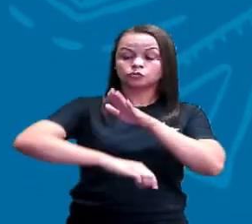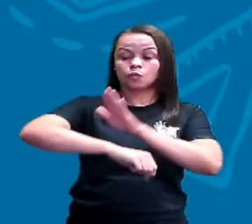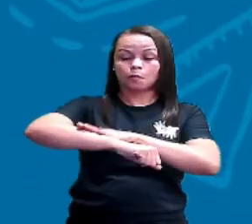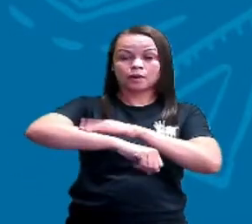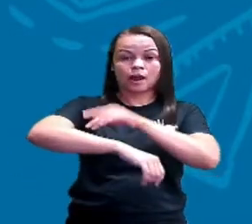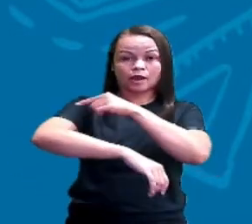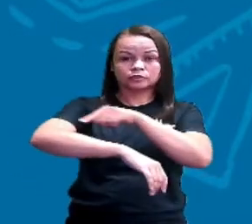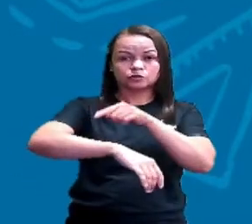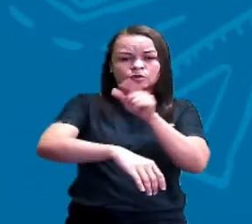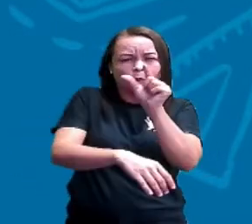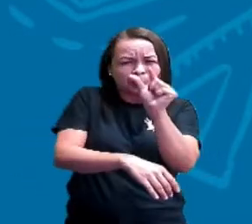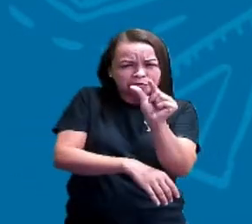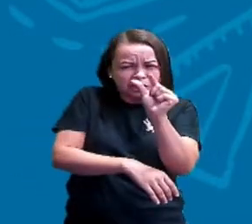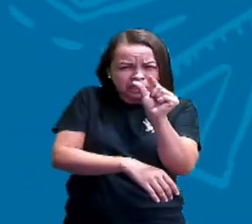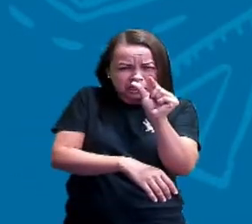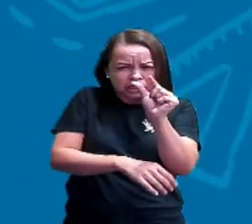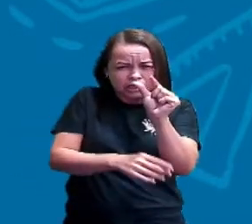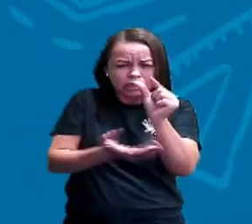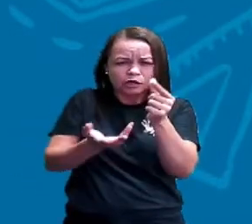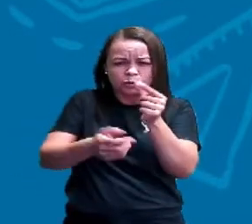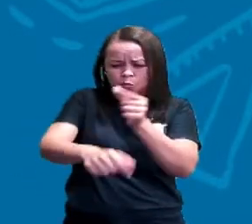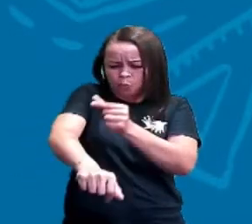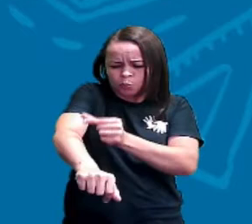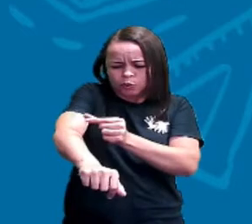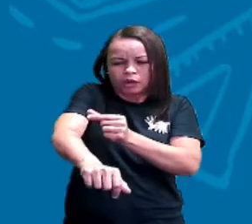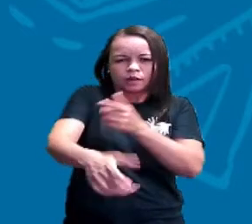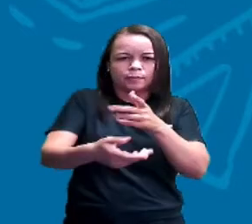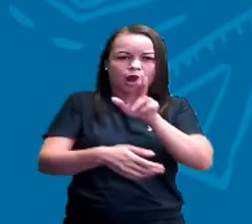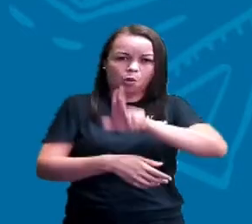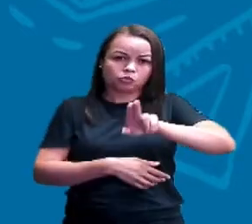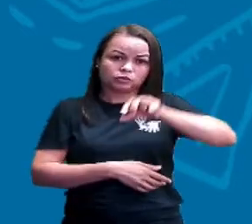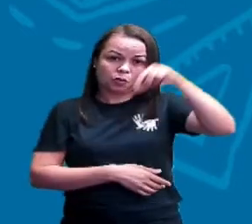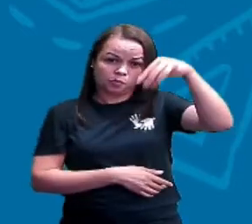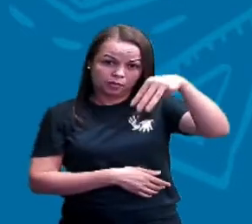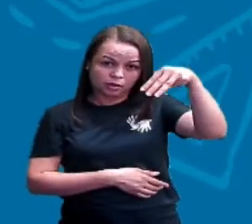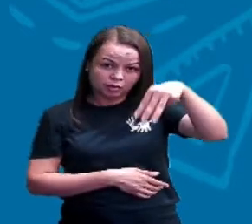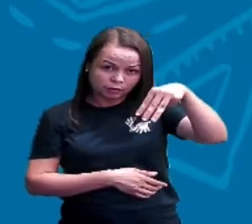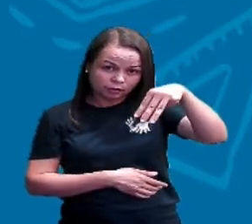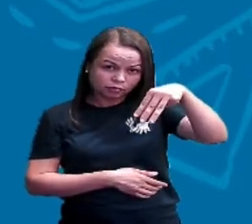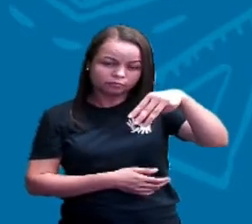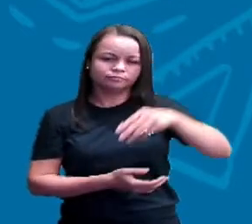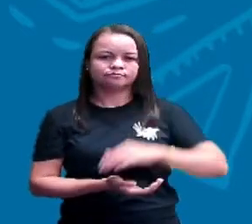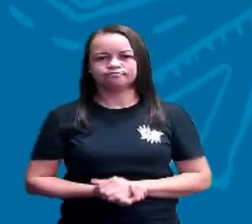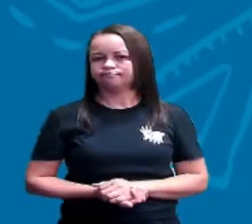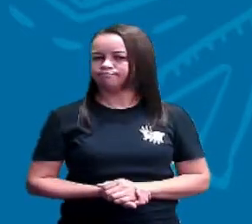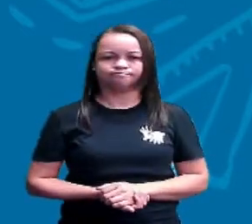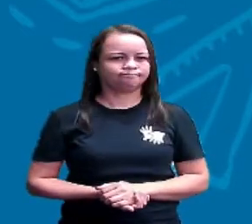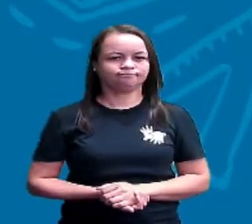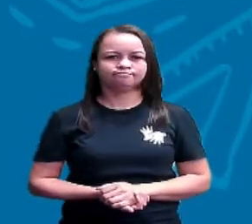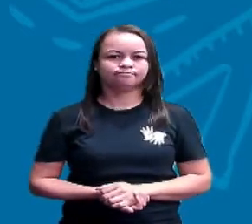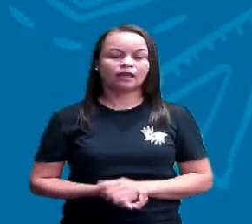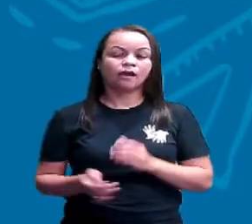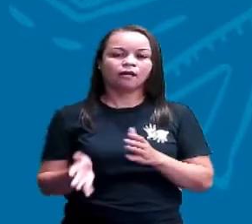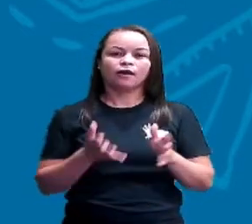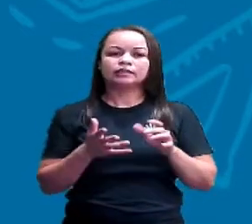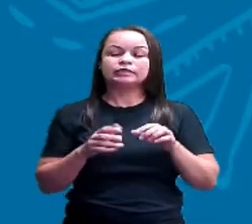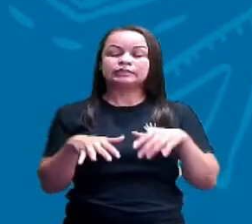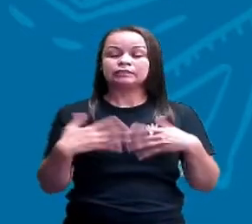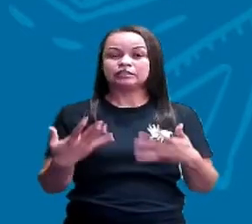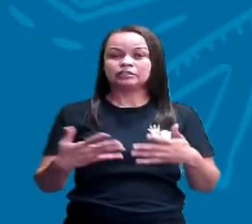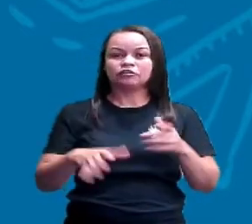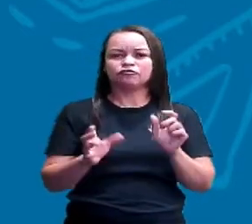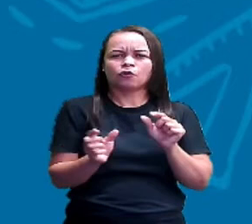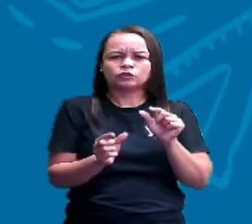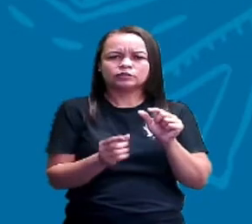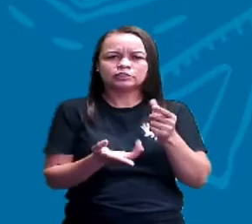tão pequenininho assim para a gente usar o milímetro? Não, não, né? Nem se fosse o braço